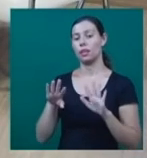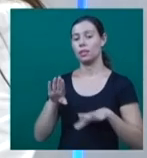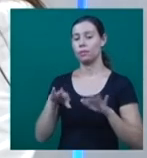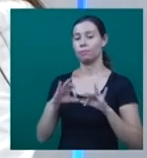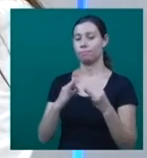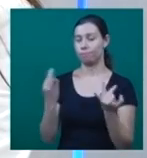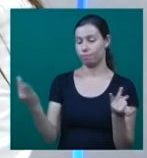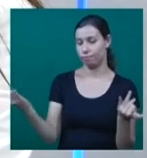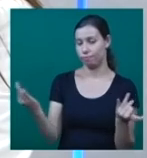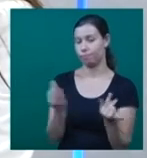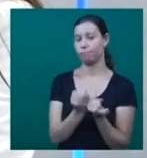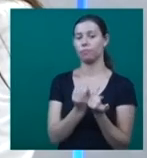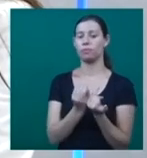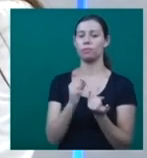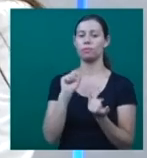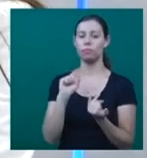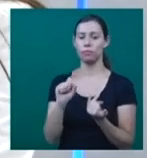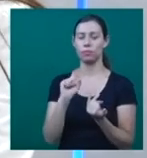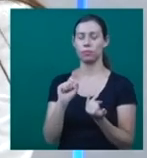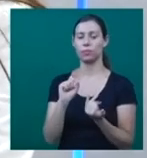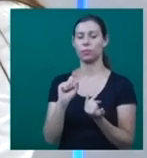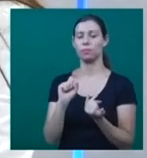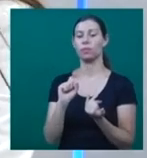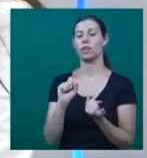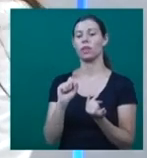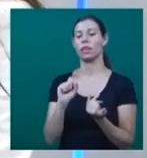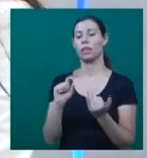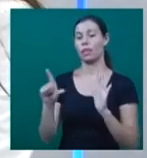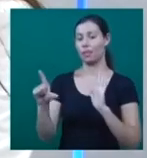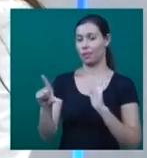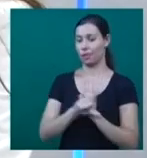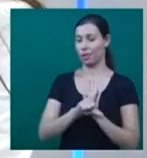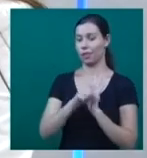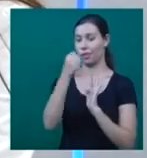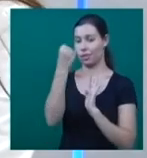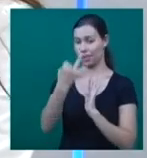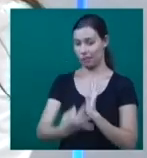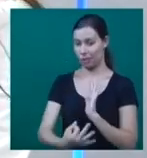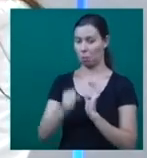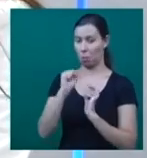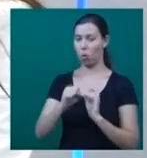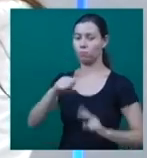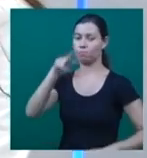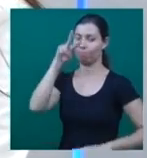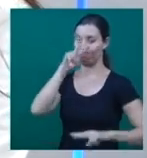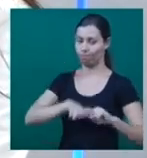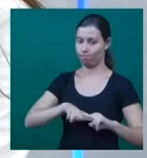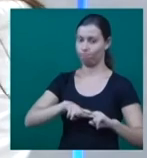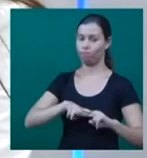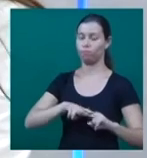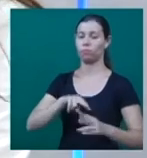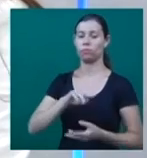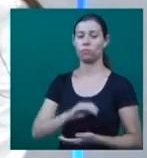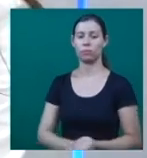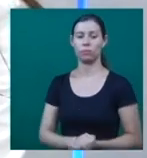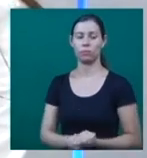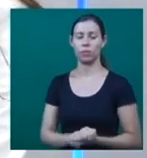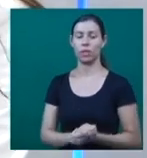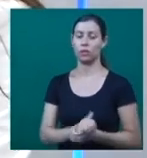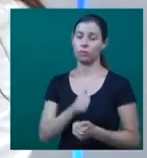trabalho, numa situação familiar, é configurado crime, no caso de ascendente para descendente, para pai com filho,